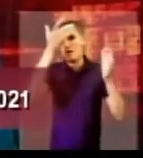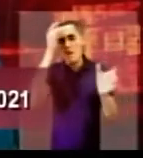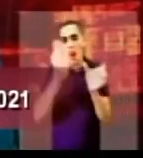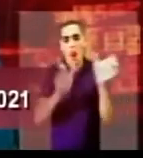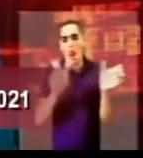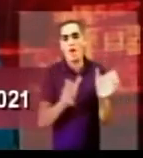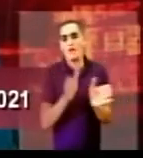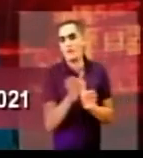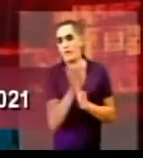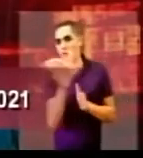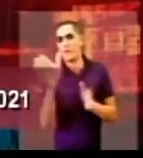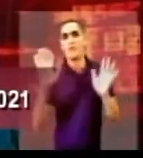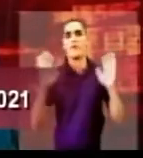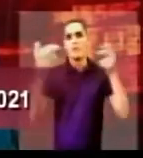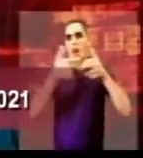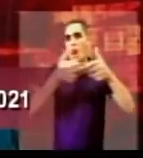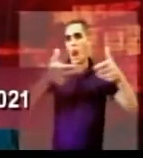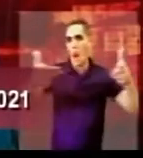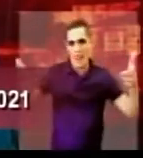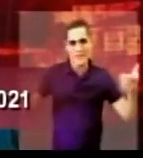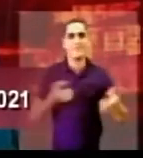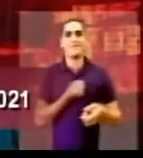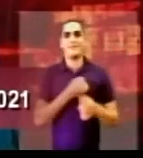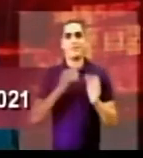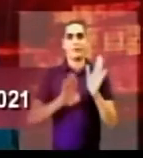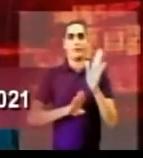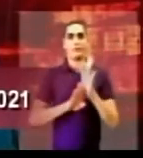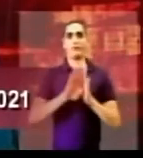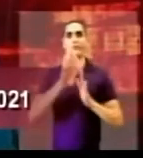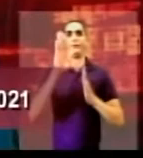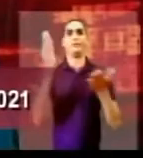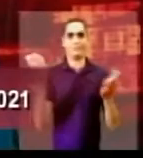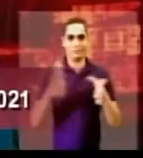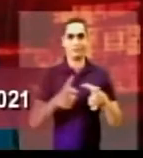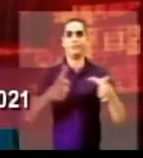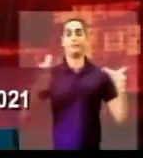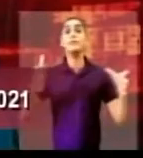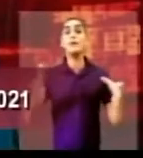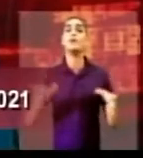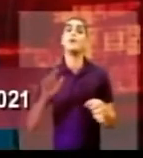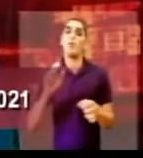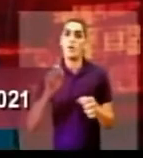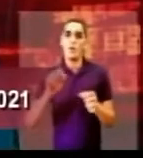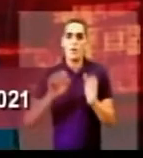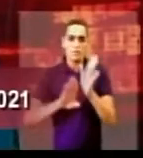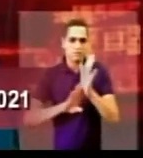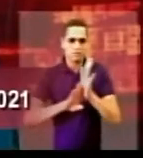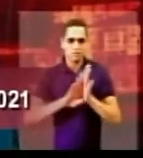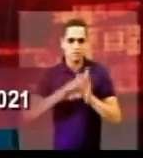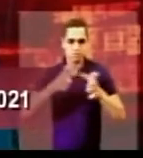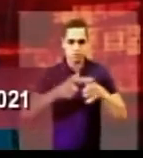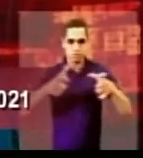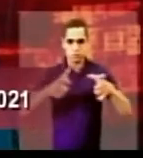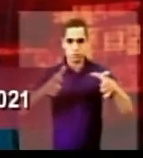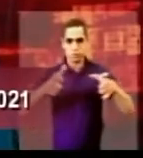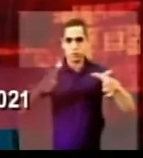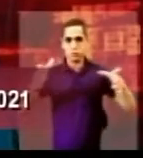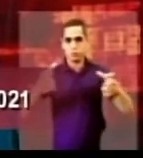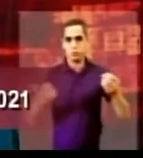o passo aqueles números crescendo e, pela velocidade que ele vinha